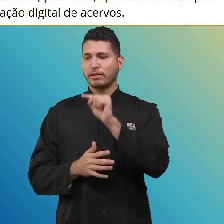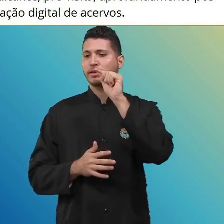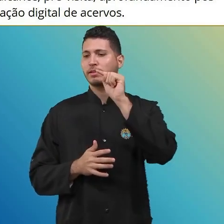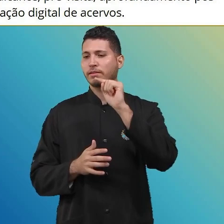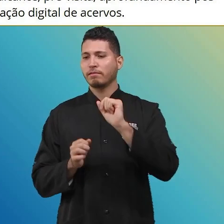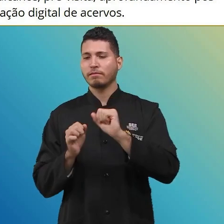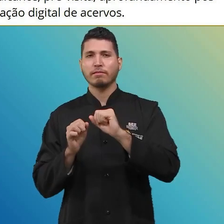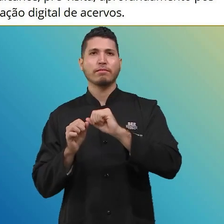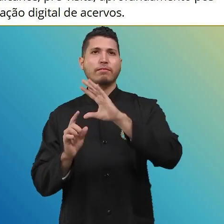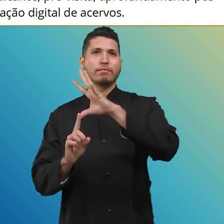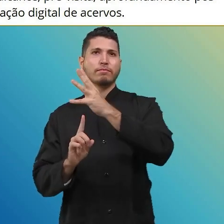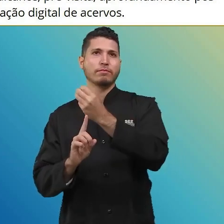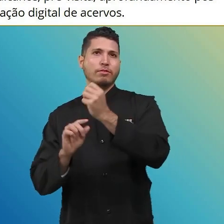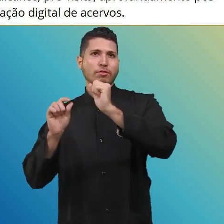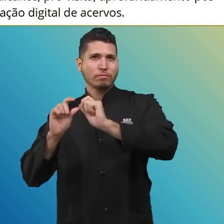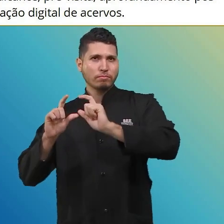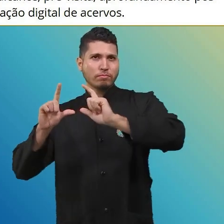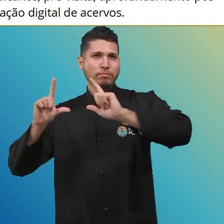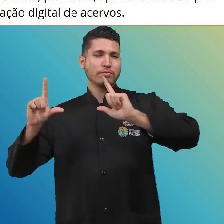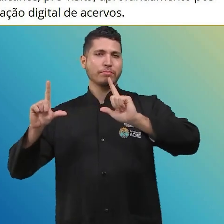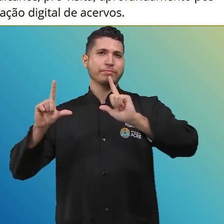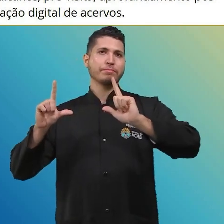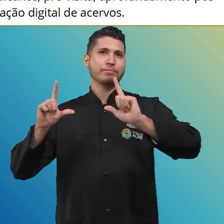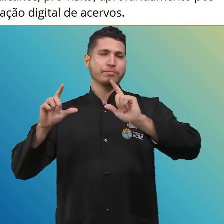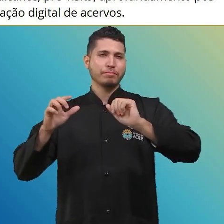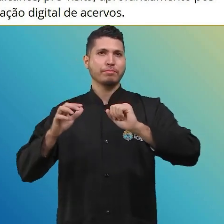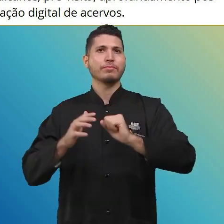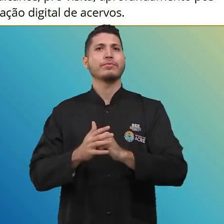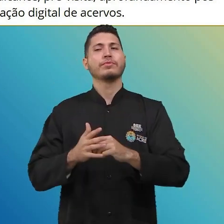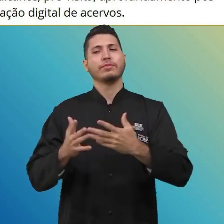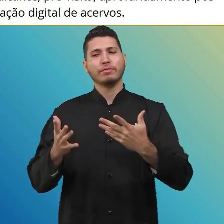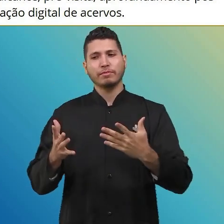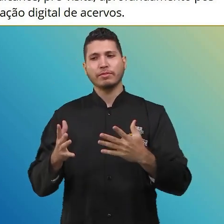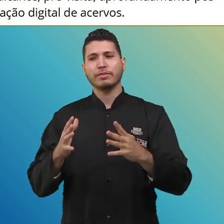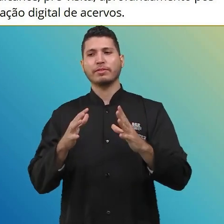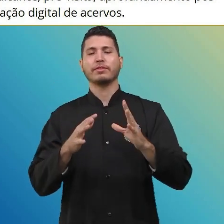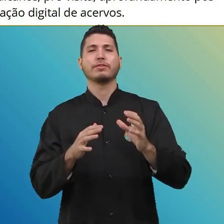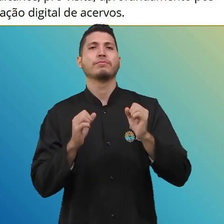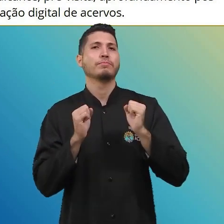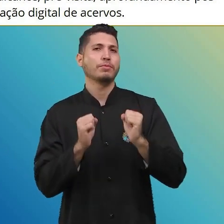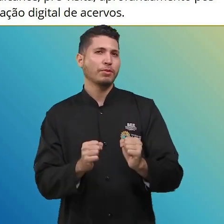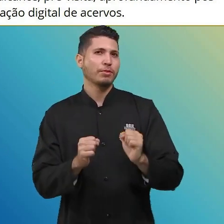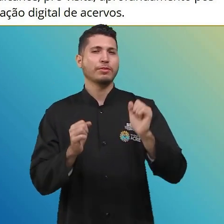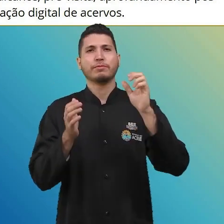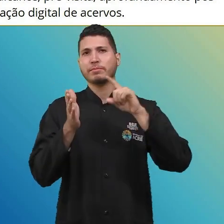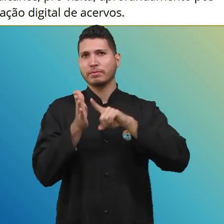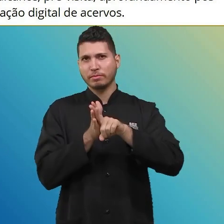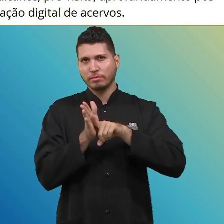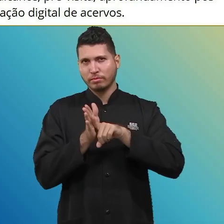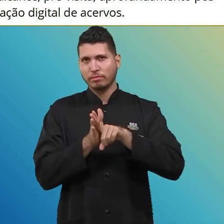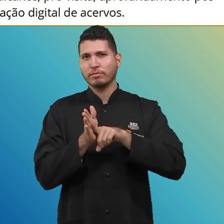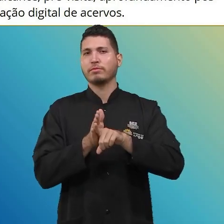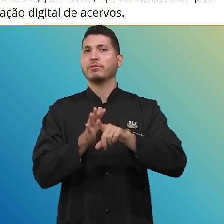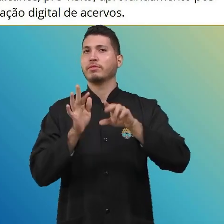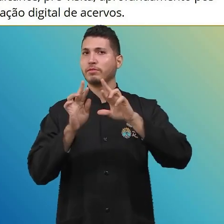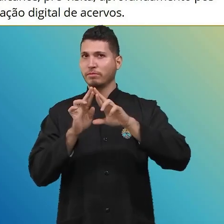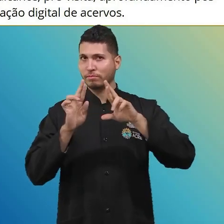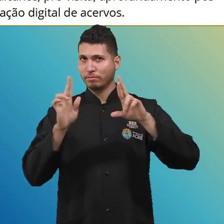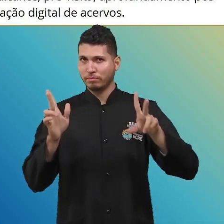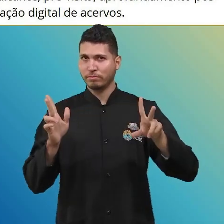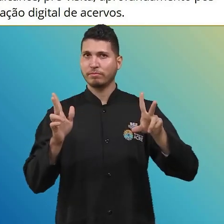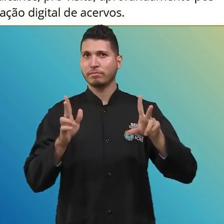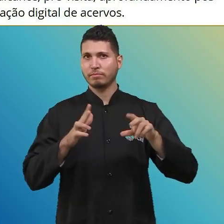ter um zoom e vai conhecer o contexto com o tempo, pode fazer pesquisa. Então, ela é